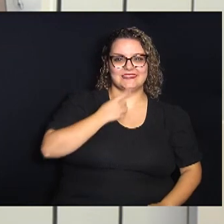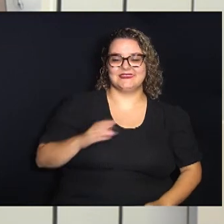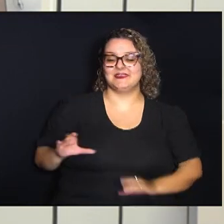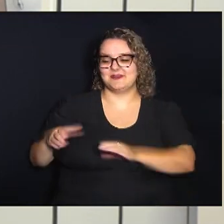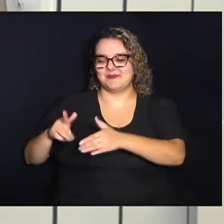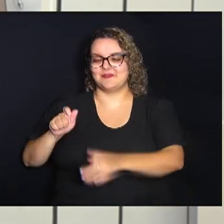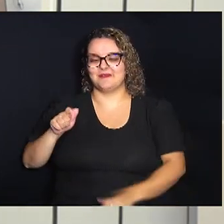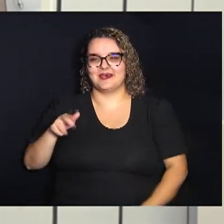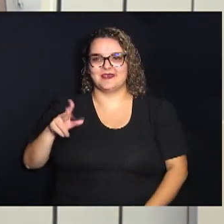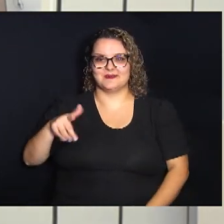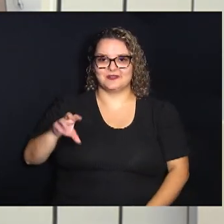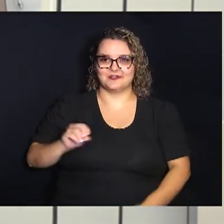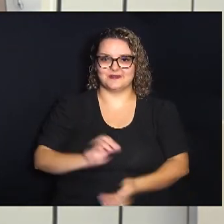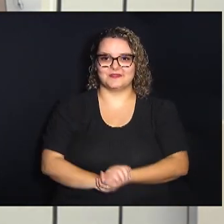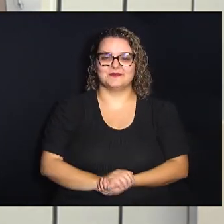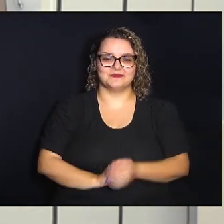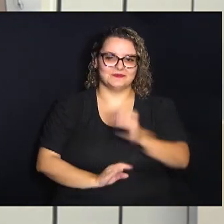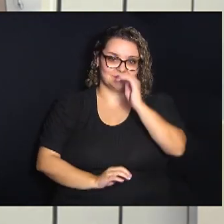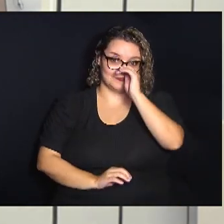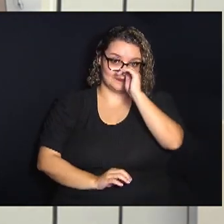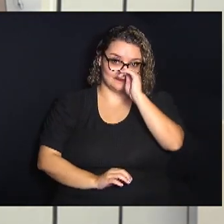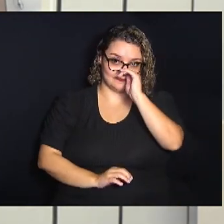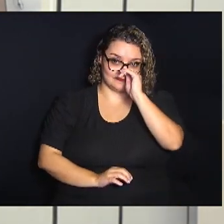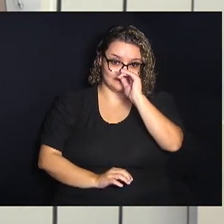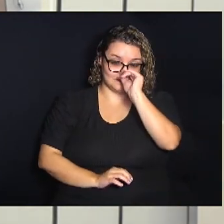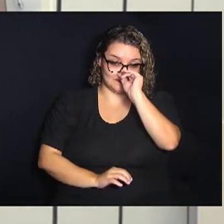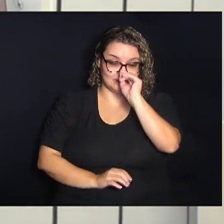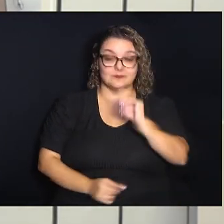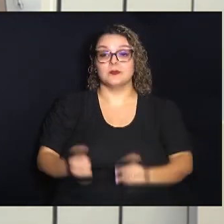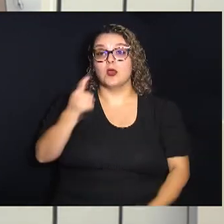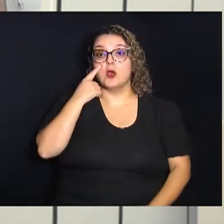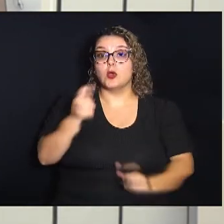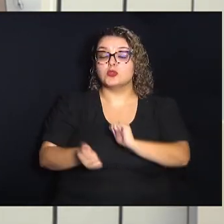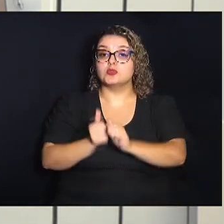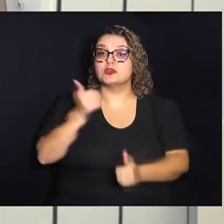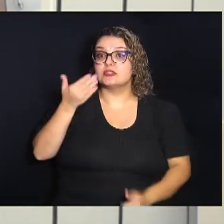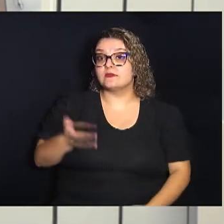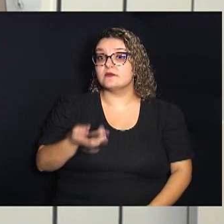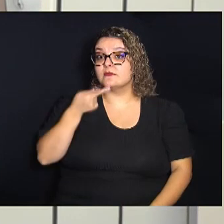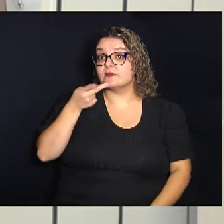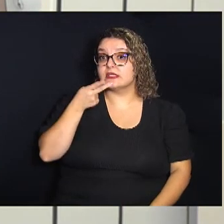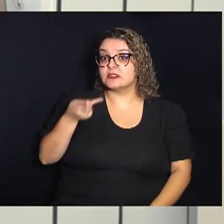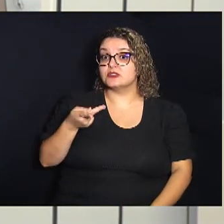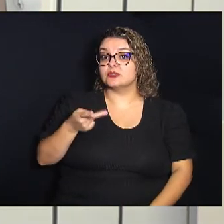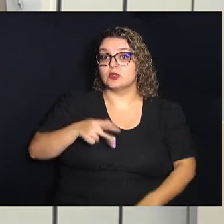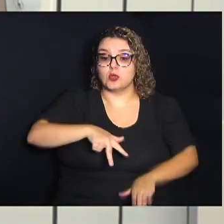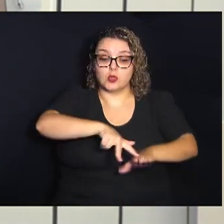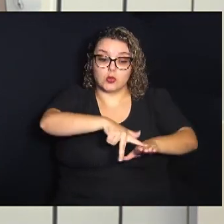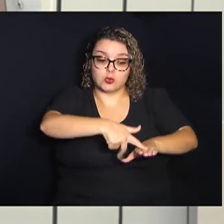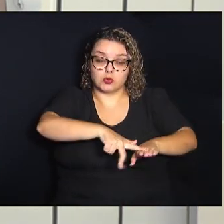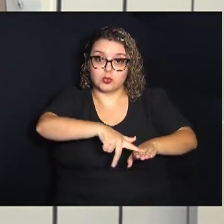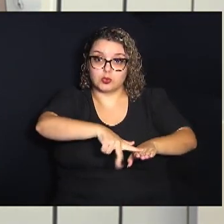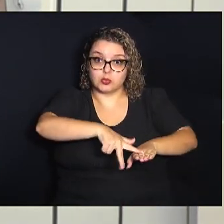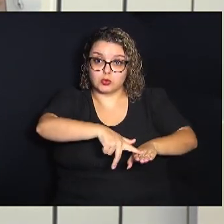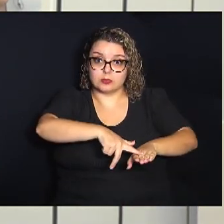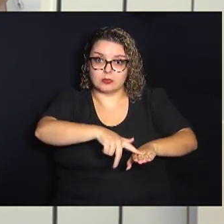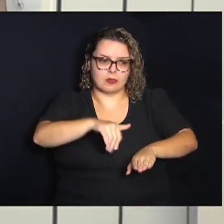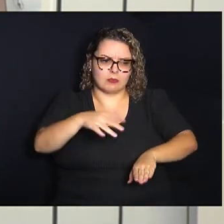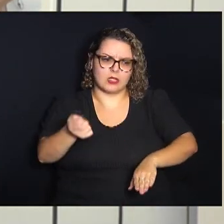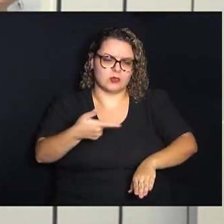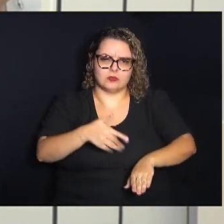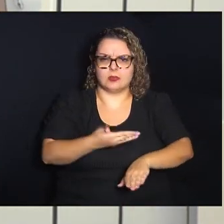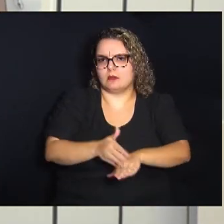de Guarulhos. Olha só, no quadro Olha o Esporte aí de hoje nós vamos falar sobre o skate, que é muito mais do que uma